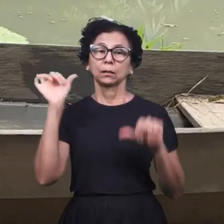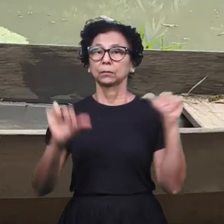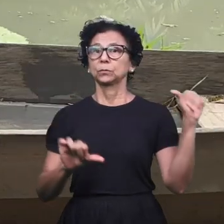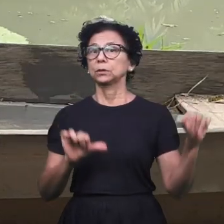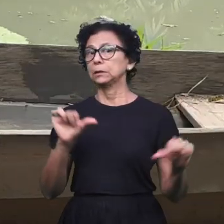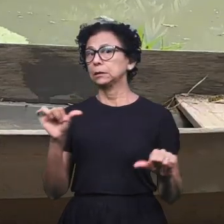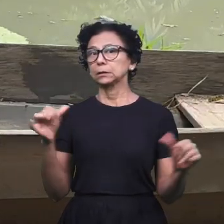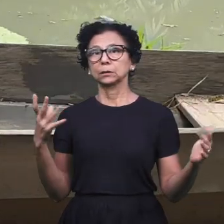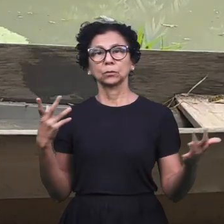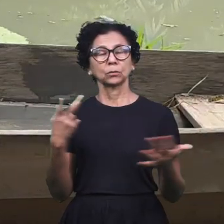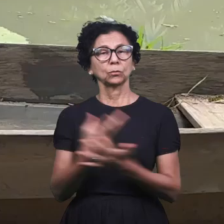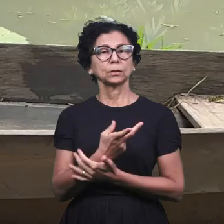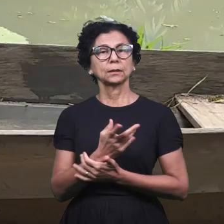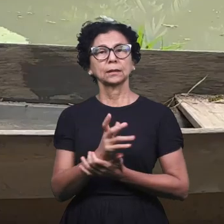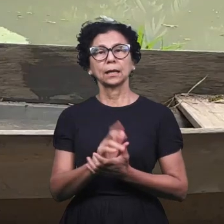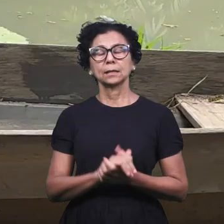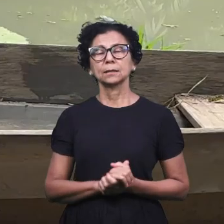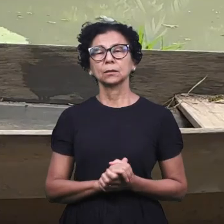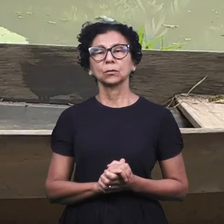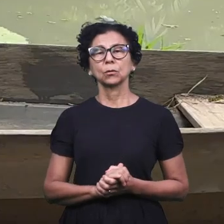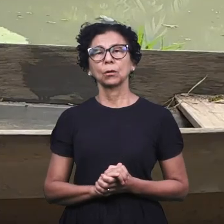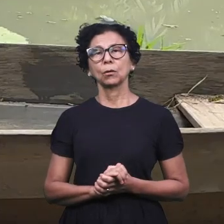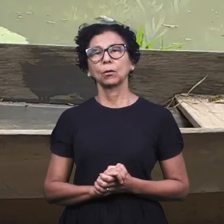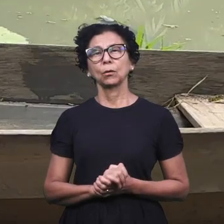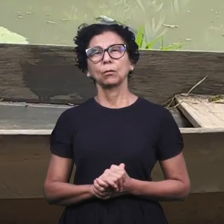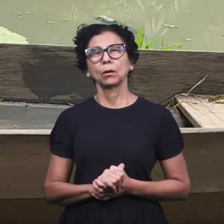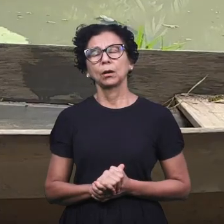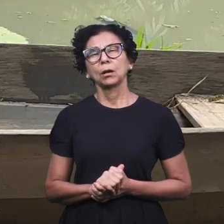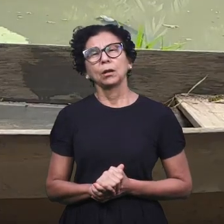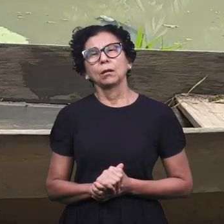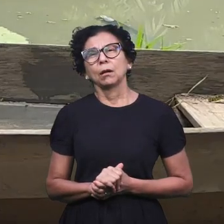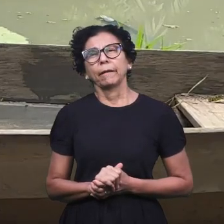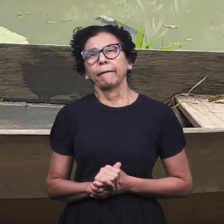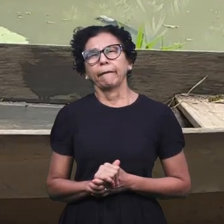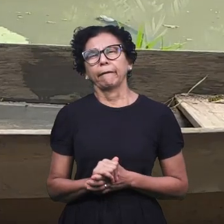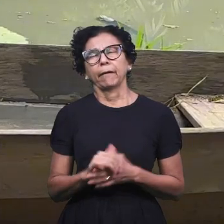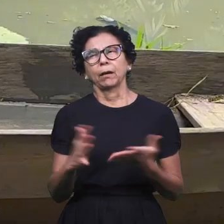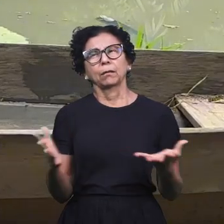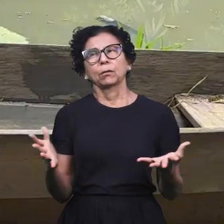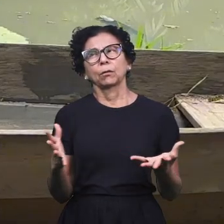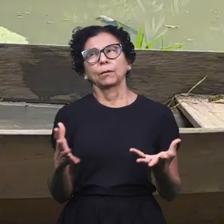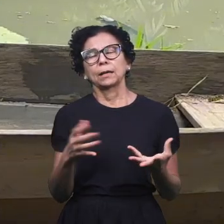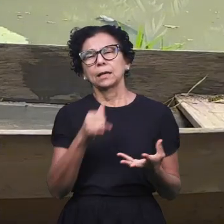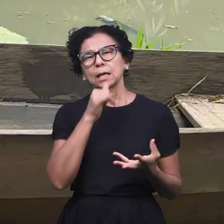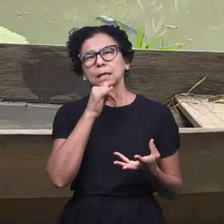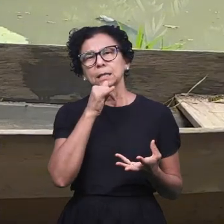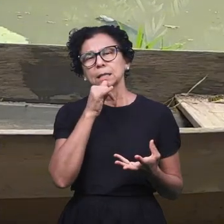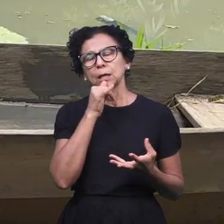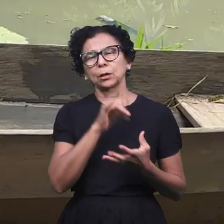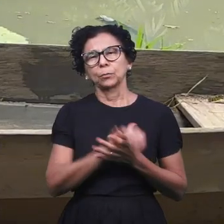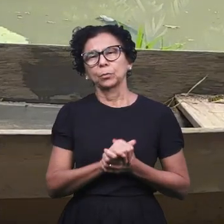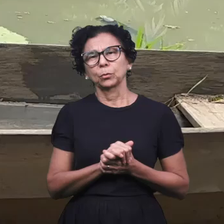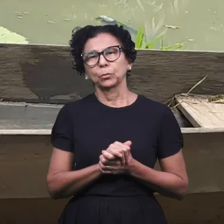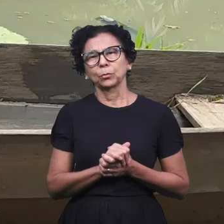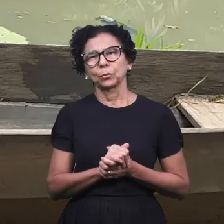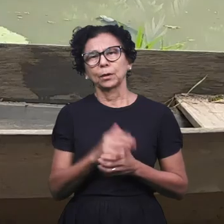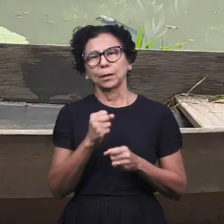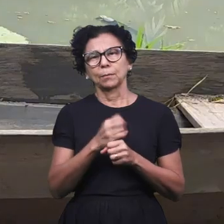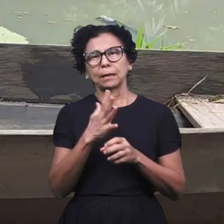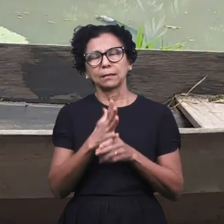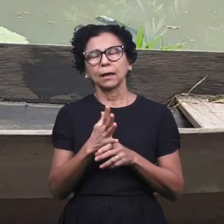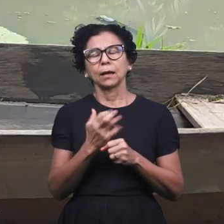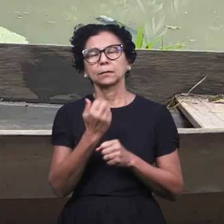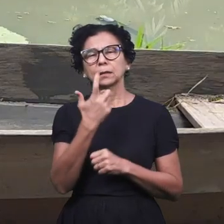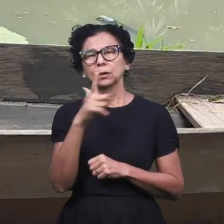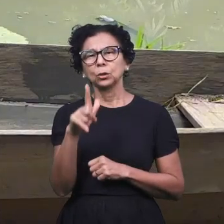mudança, como acontece com os vegetais que são acostumados em lugares secos. Agora, deixa eu fazer uma pergunta interessante aqui. Existem